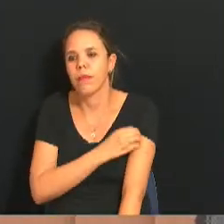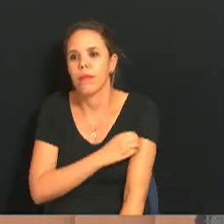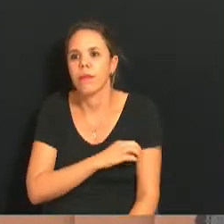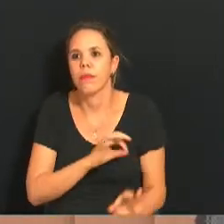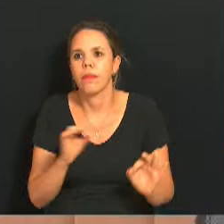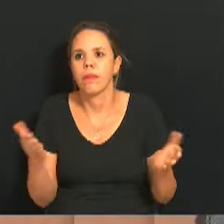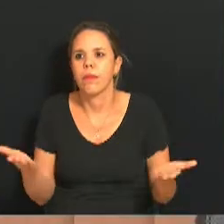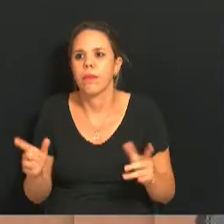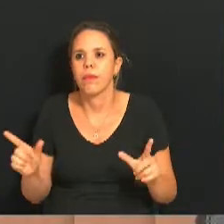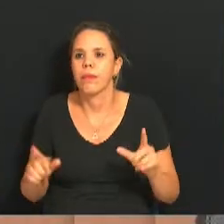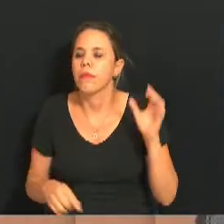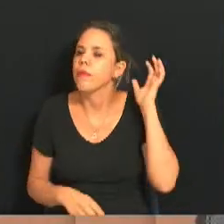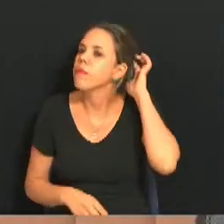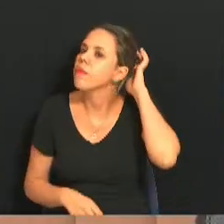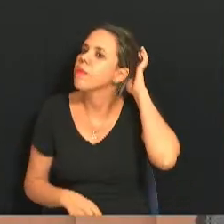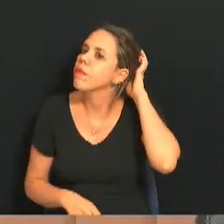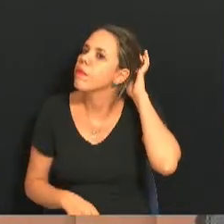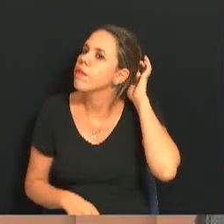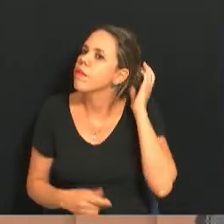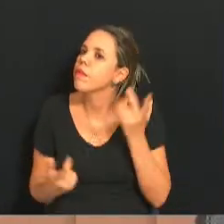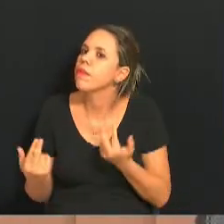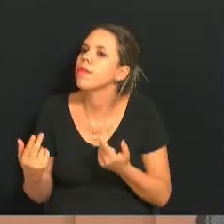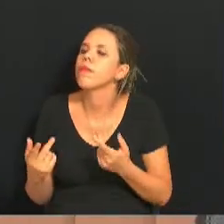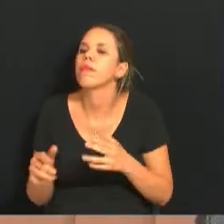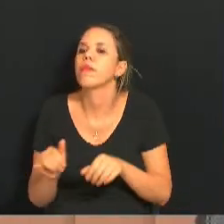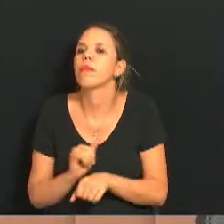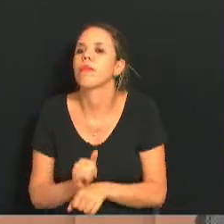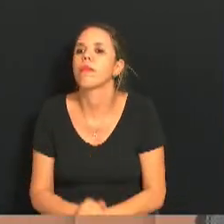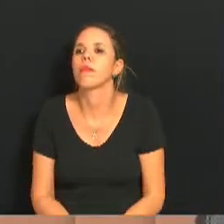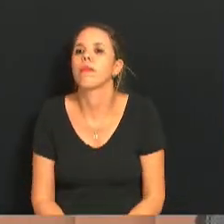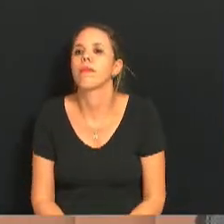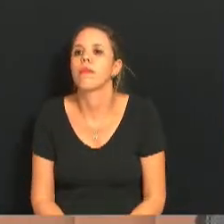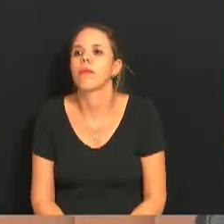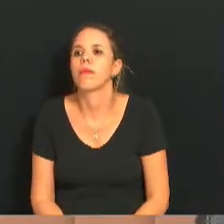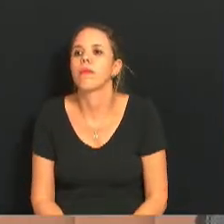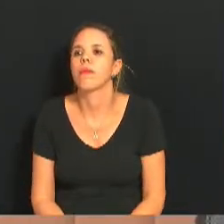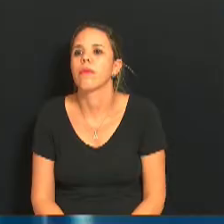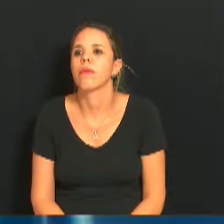aqui pela TV Câmara Campinas assim como no canal do YouTube